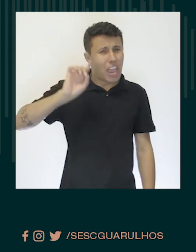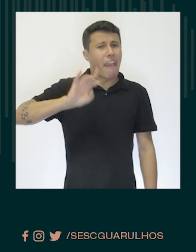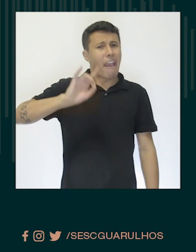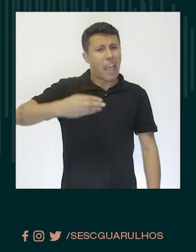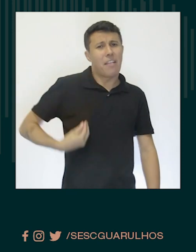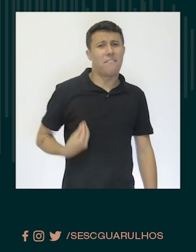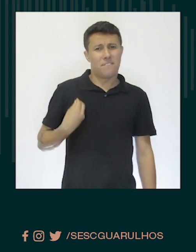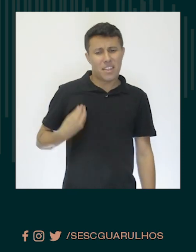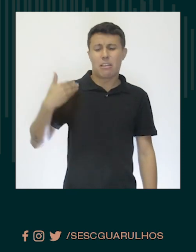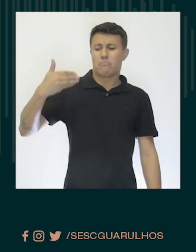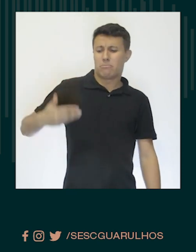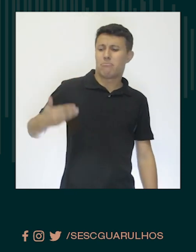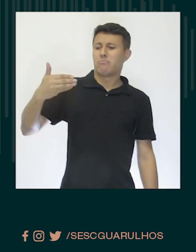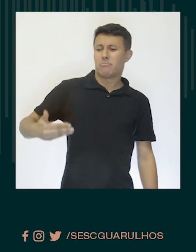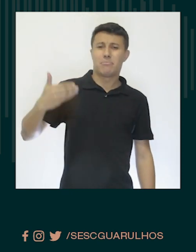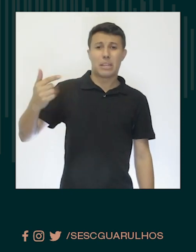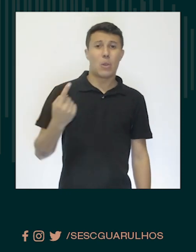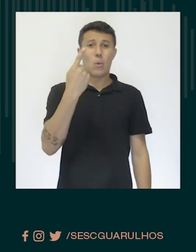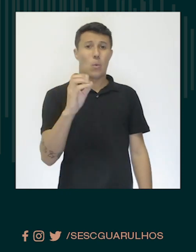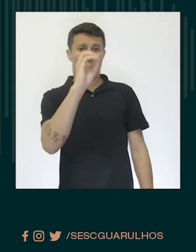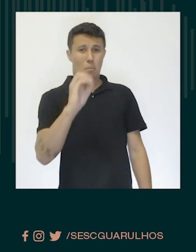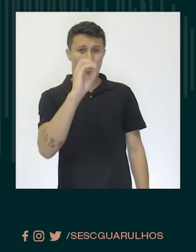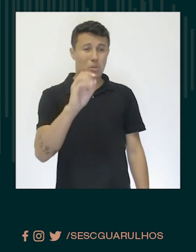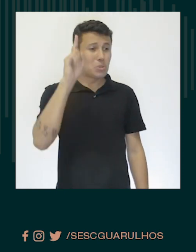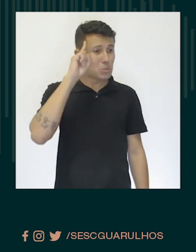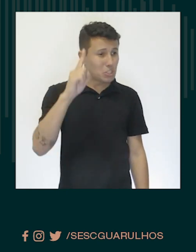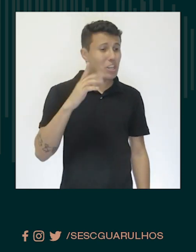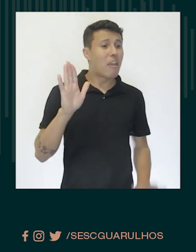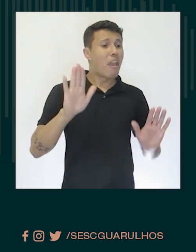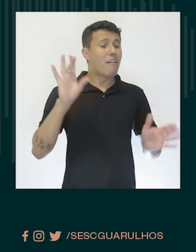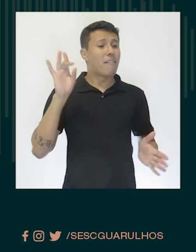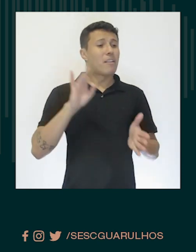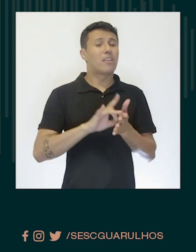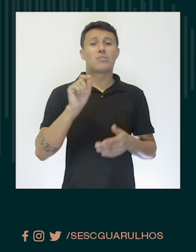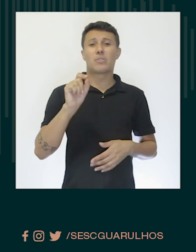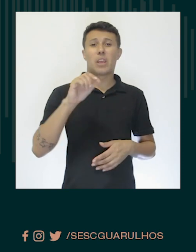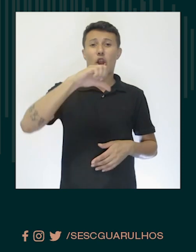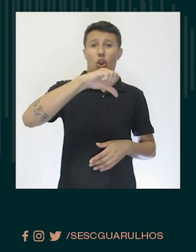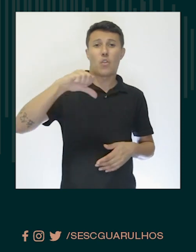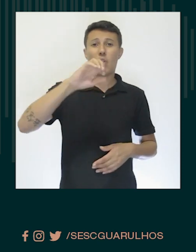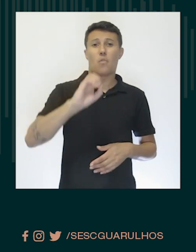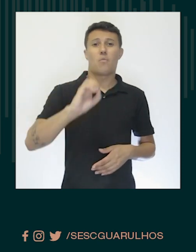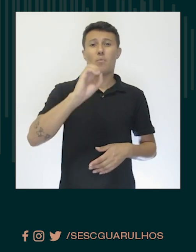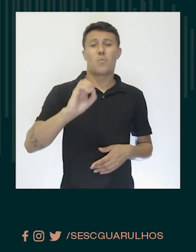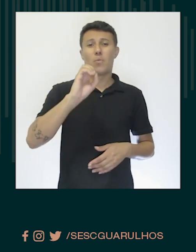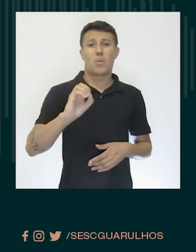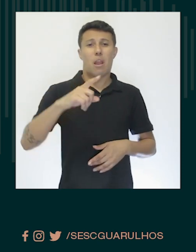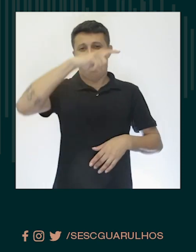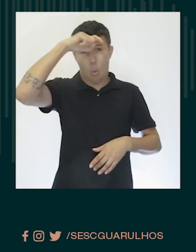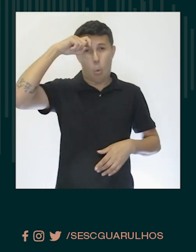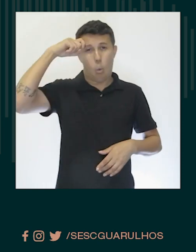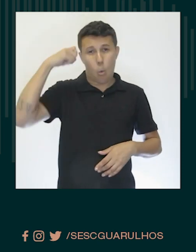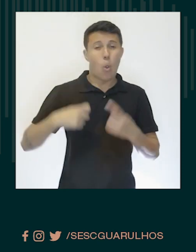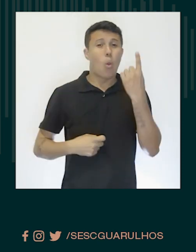1% todo dia, tá ligado? Ou na verdade é 99% de suor, 1% de inspiração.